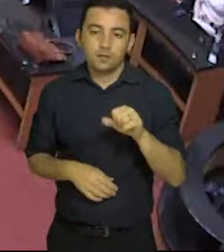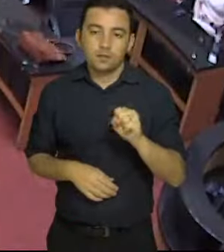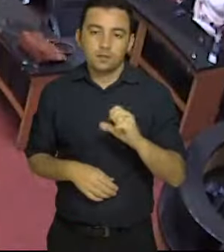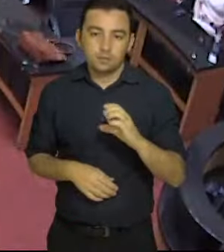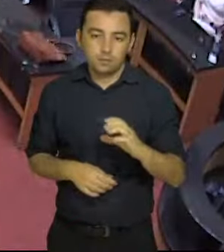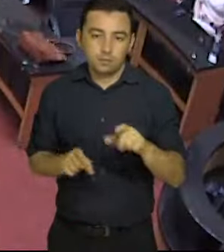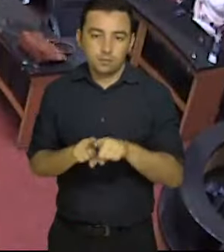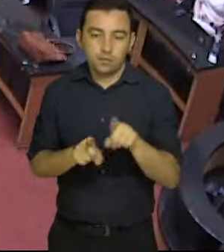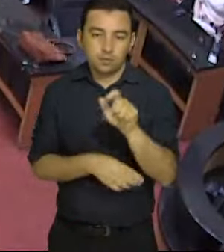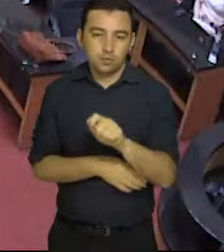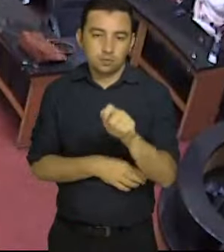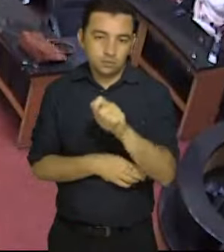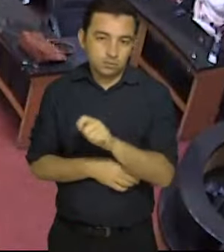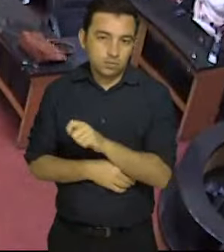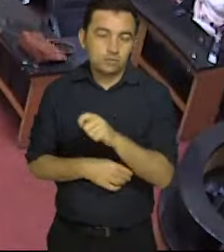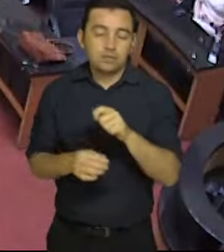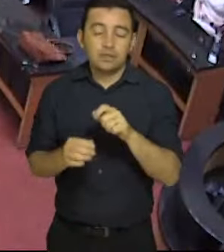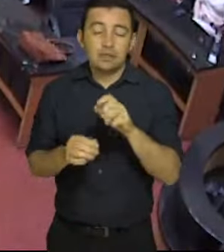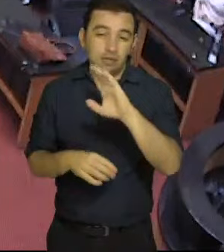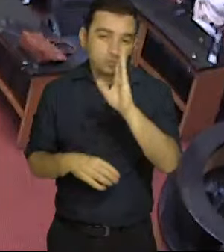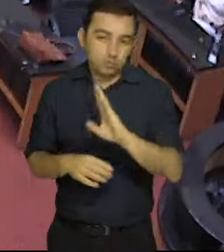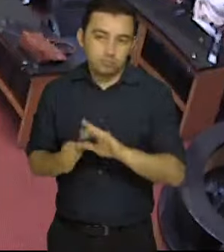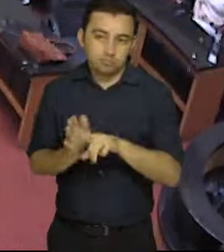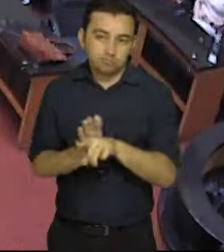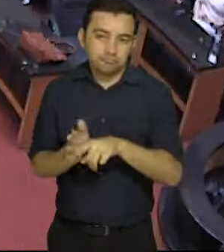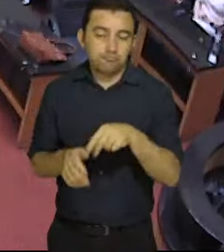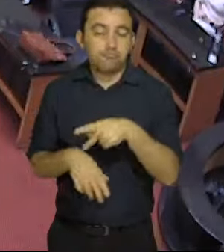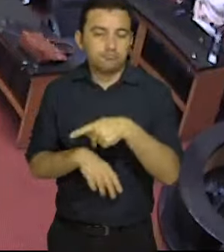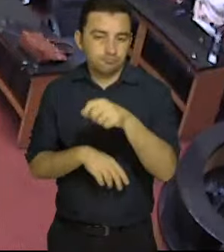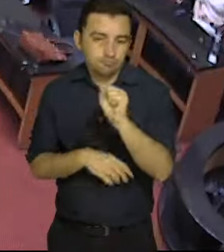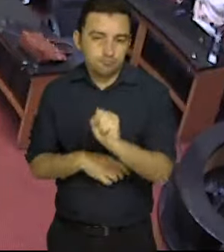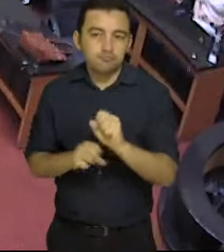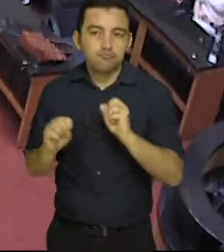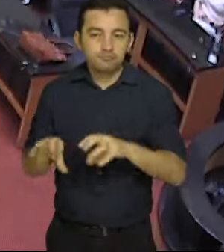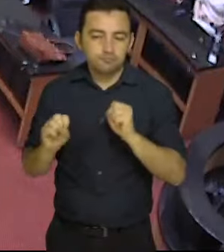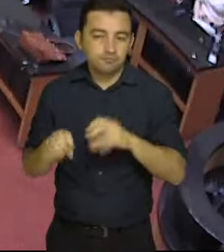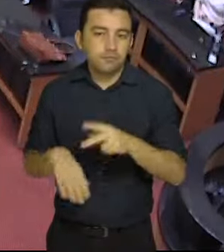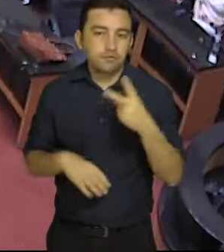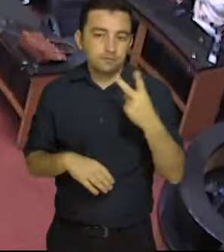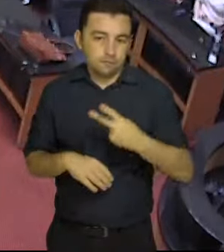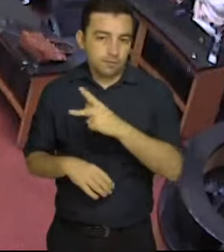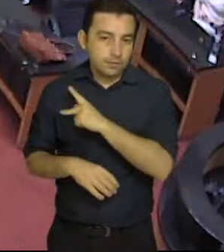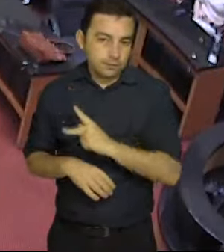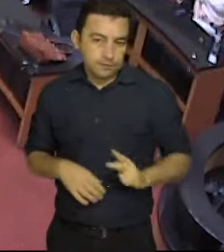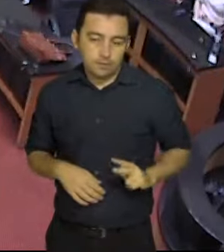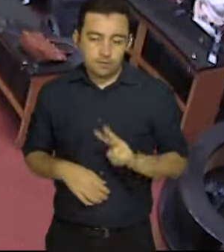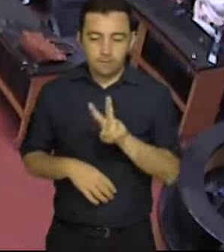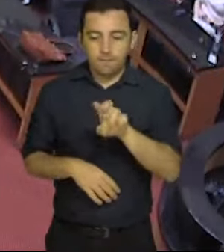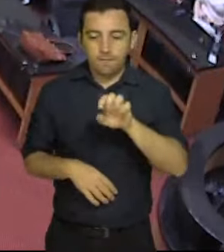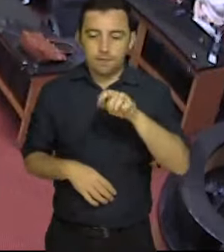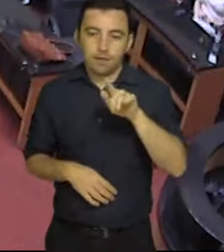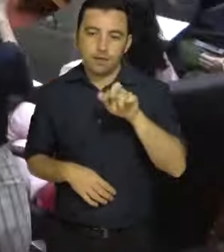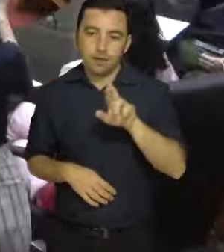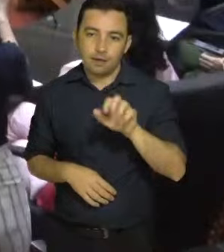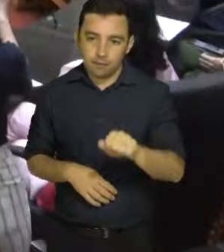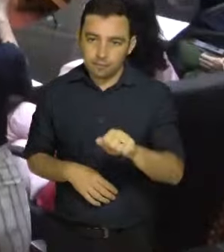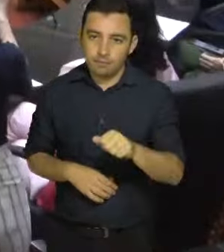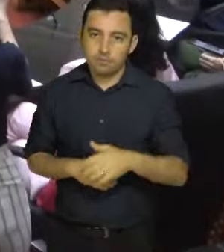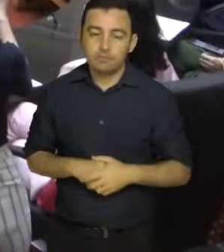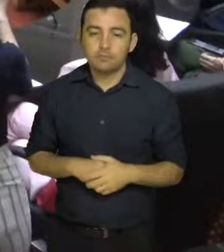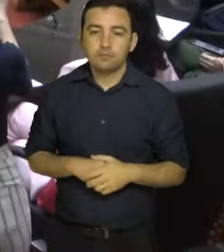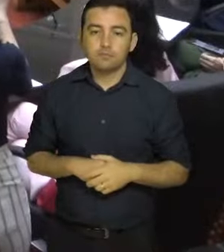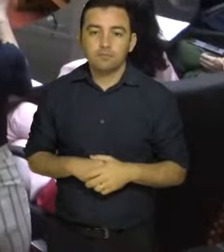Associação Nacional de Pesquisa e Pós-Graduação em Educação e vice-presidente da Vera, a doutora Giovana Mendonça